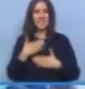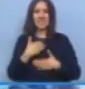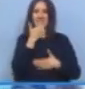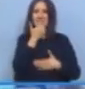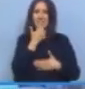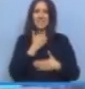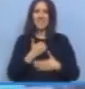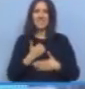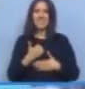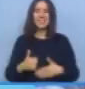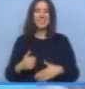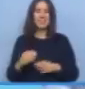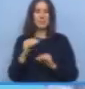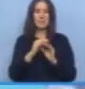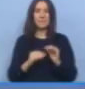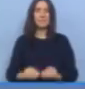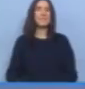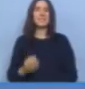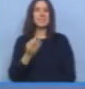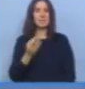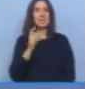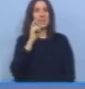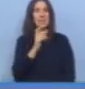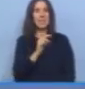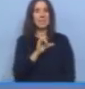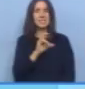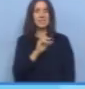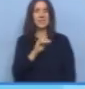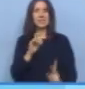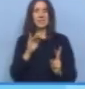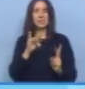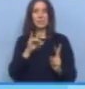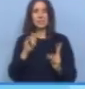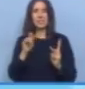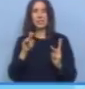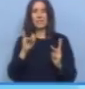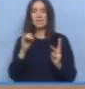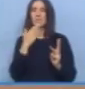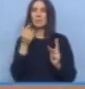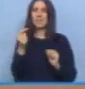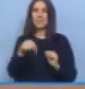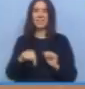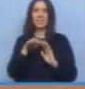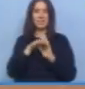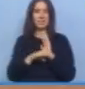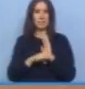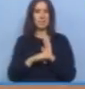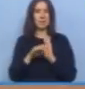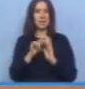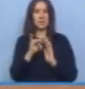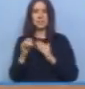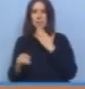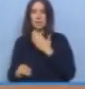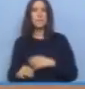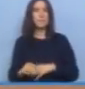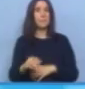agradável. Exatamente. Alice Vilaça, Filipe Abcacis, Rafat, muito obrigado por terem estado hoje aqui no programa